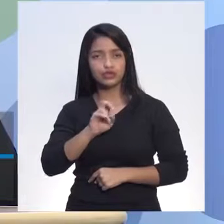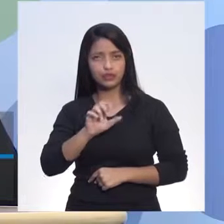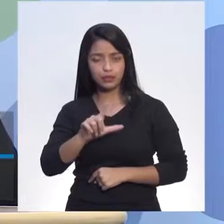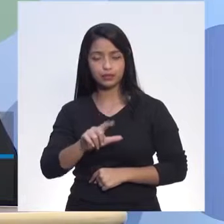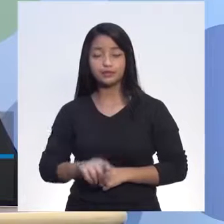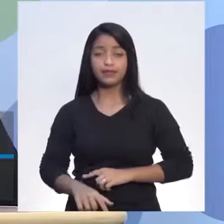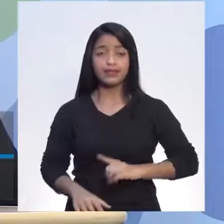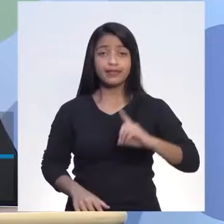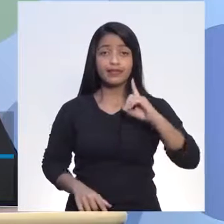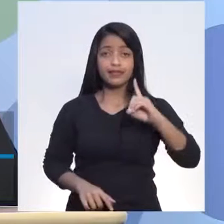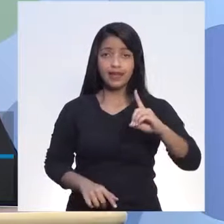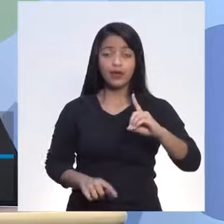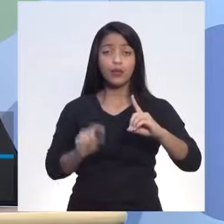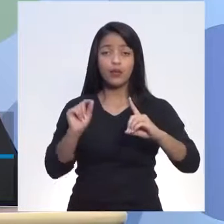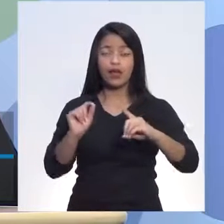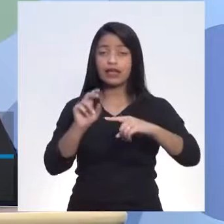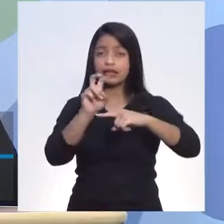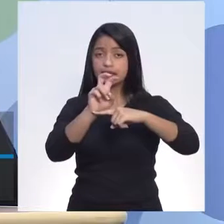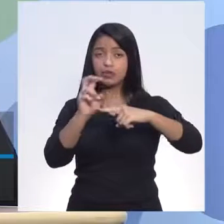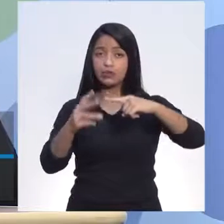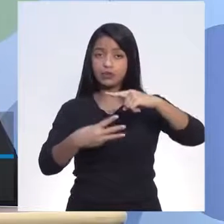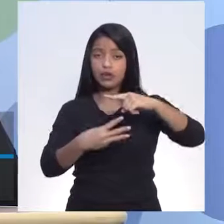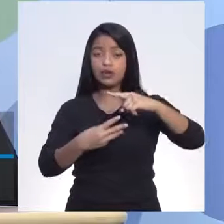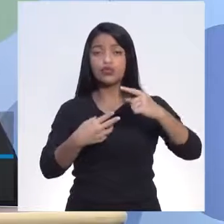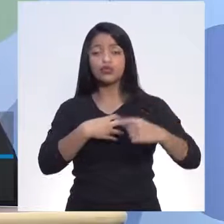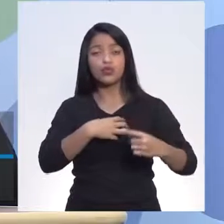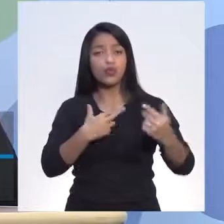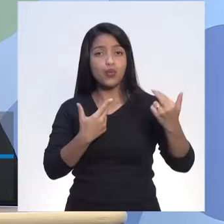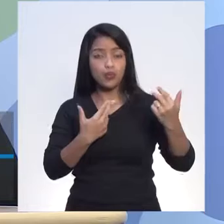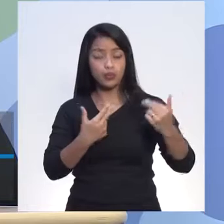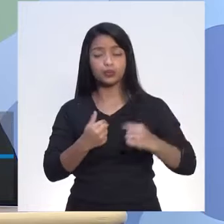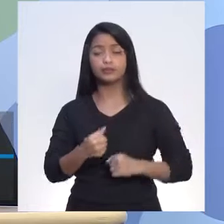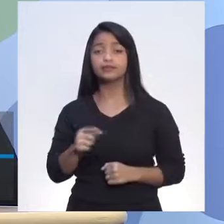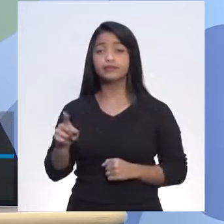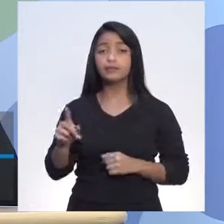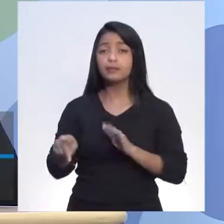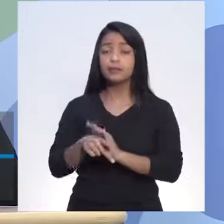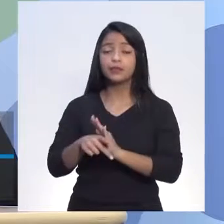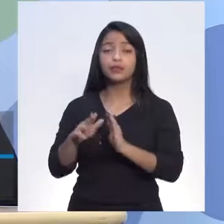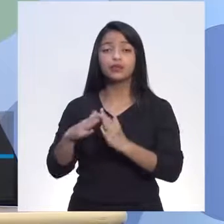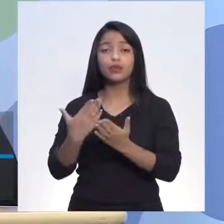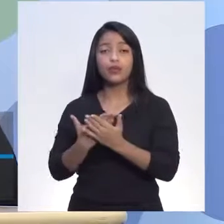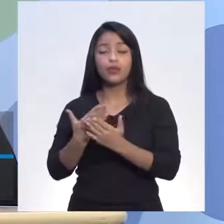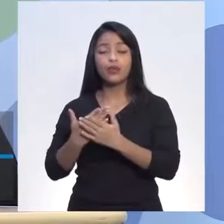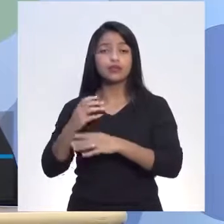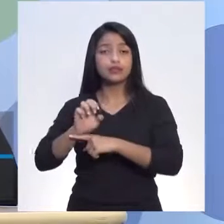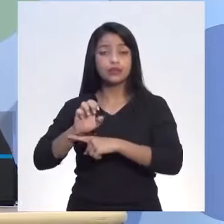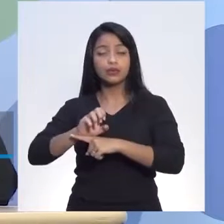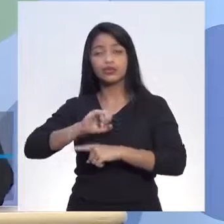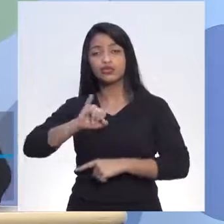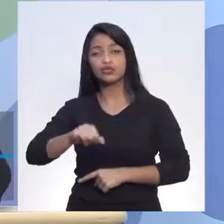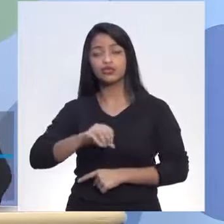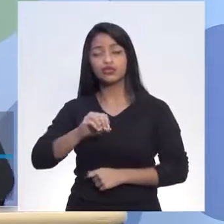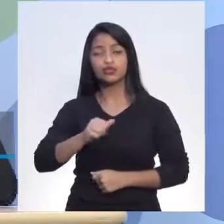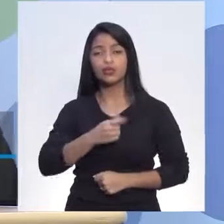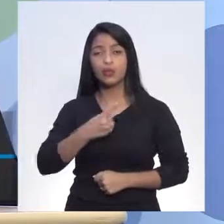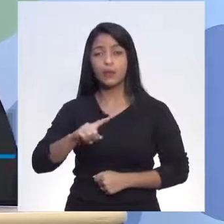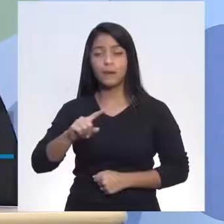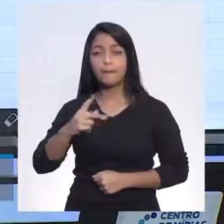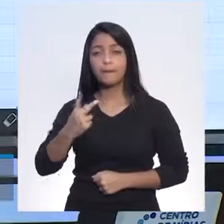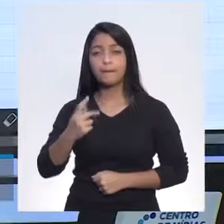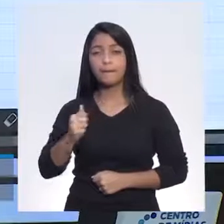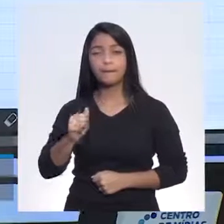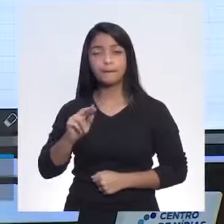também é uma fração irredutível. E ela colocou que ela aqui, da Escola Estadual João Paulo II. Obrigado, Boa. Maria Luísa. Isso